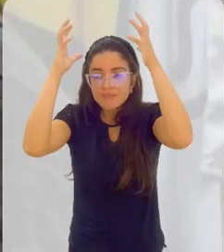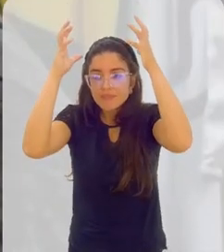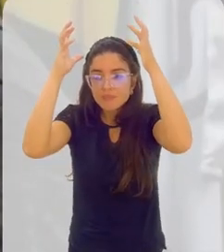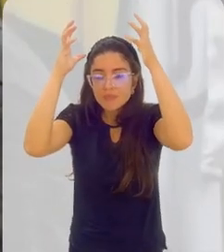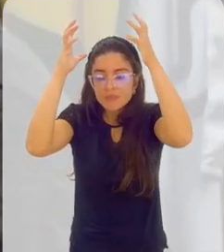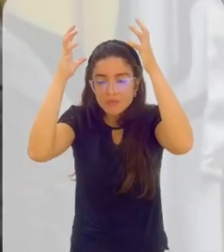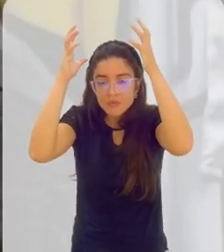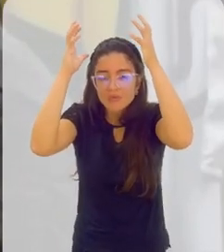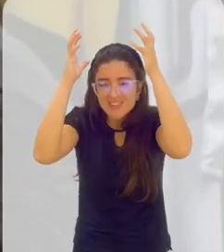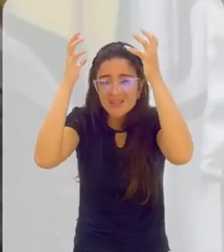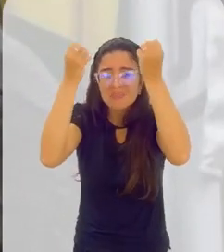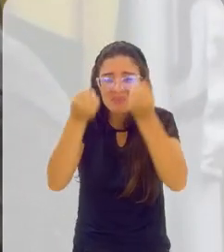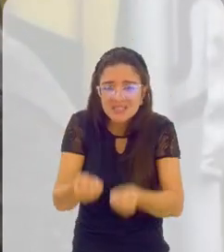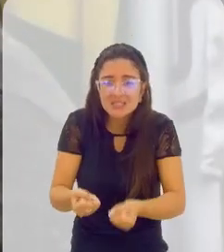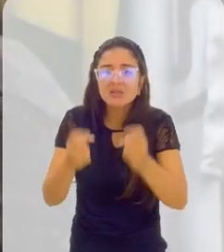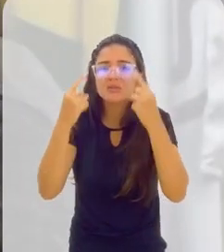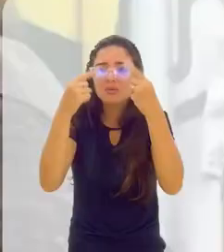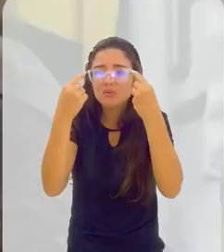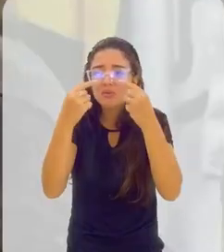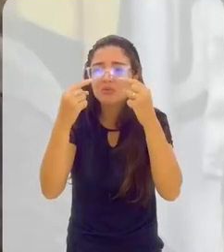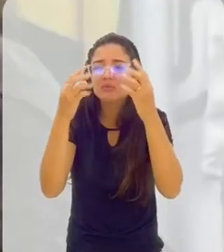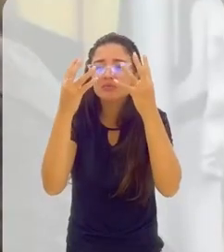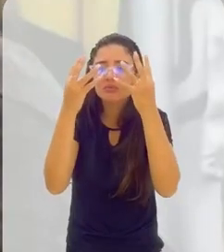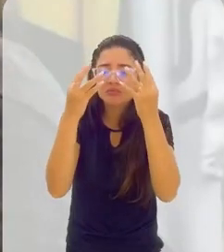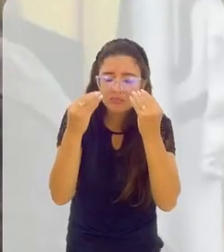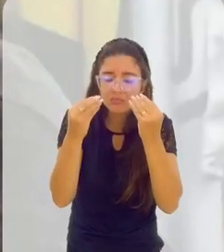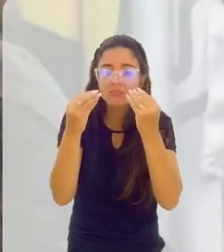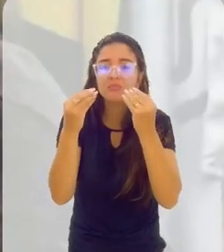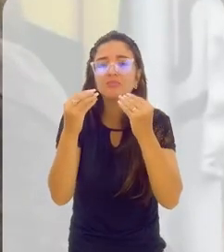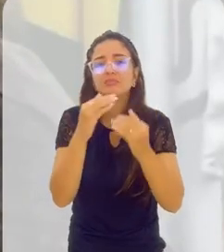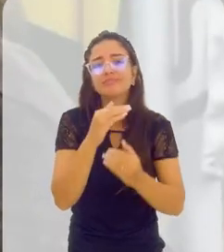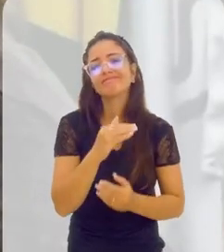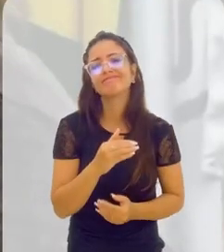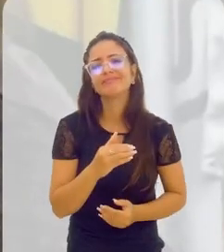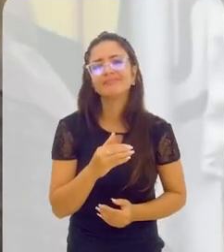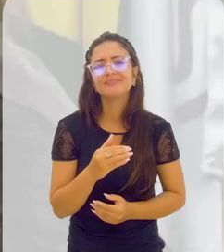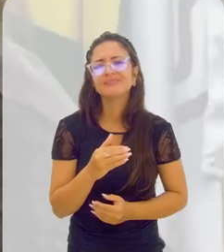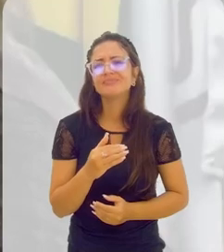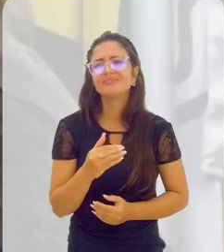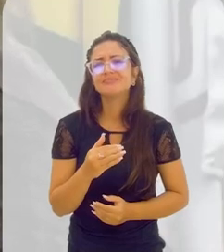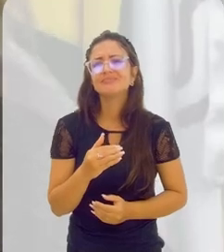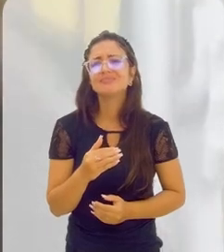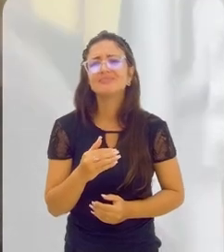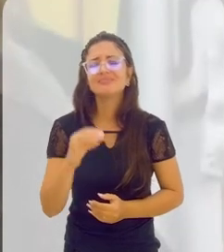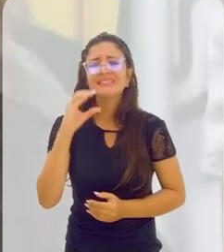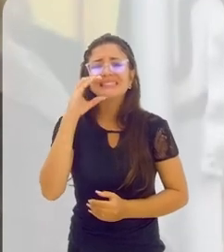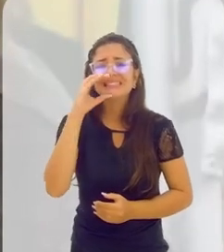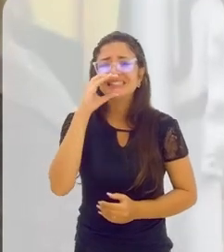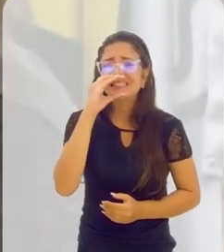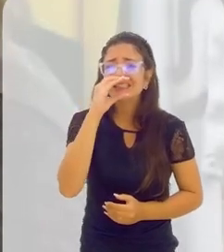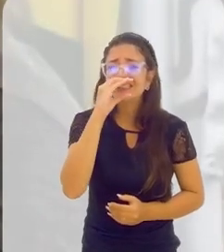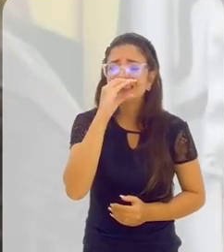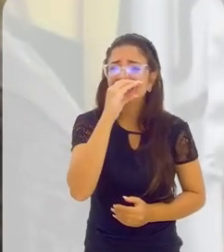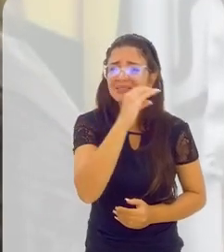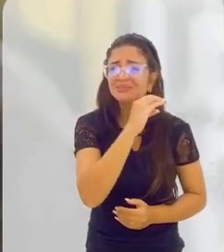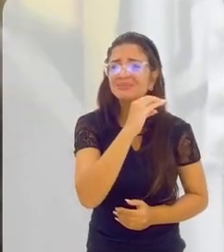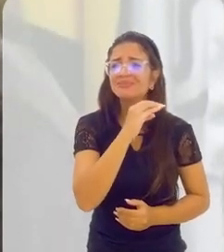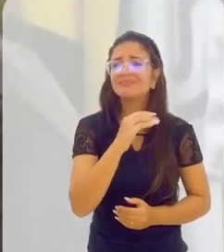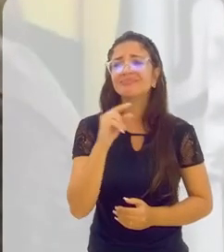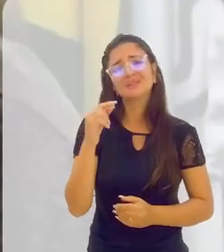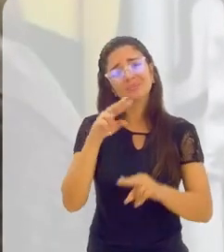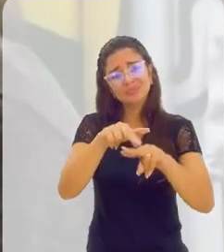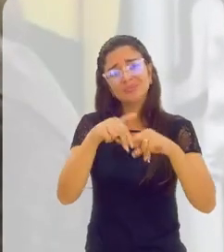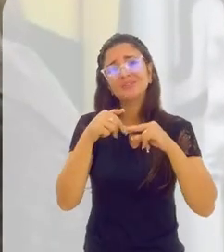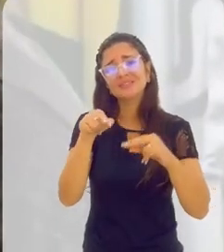olhos morreu Você já viu que coisa mais linda tava muito quente matou a menina dos olhos por isso que